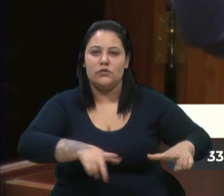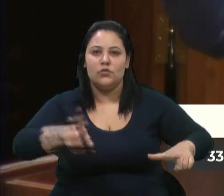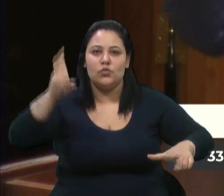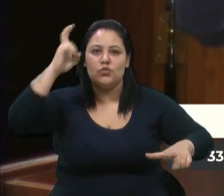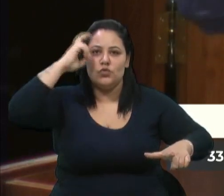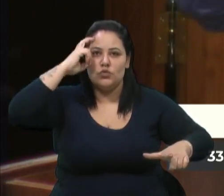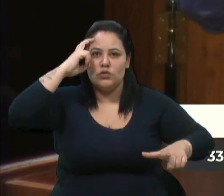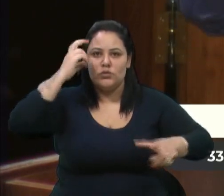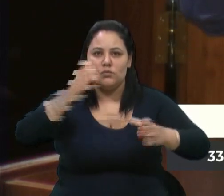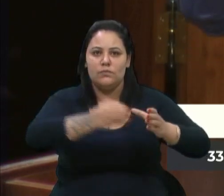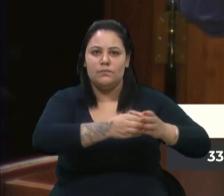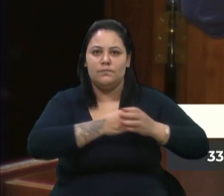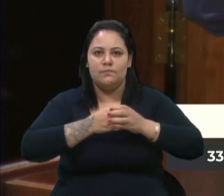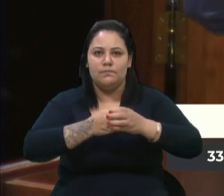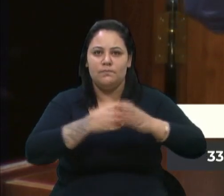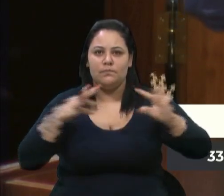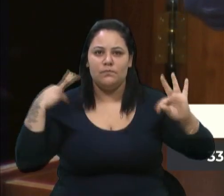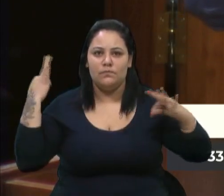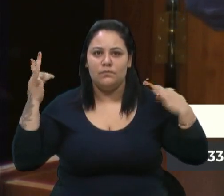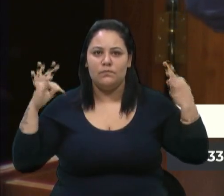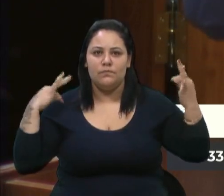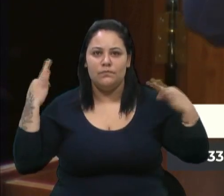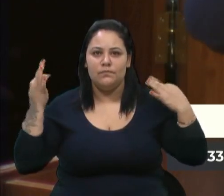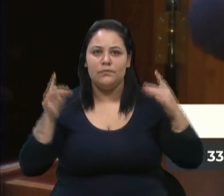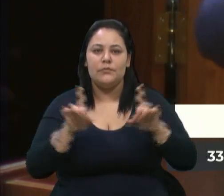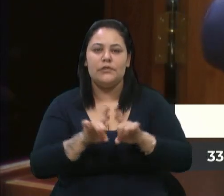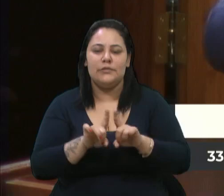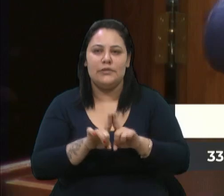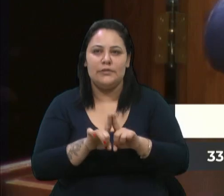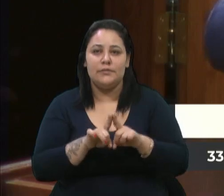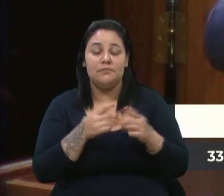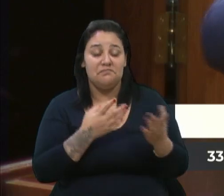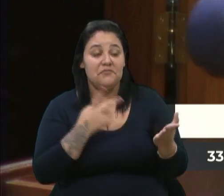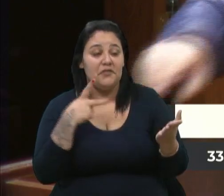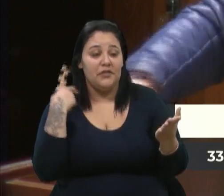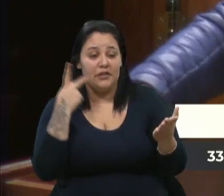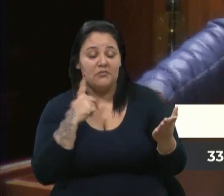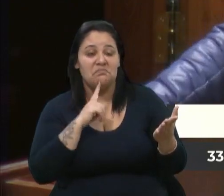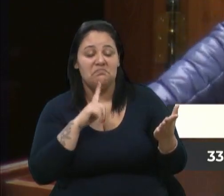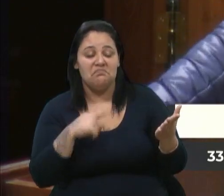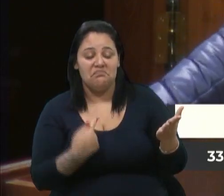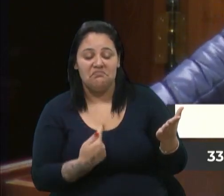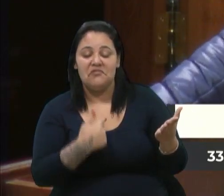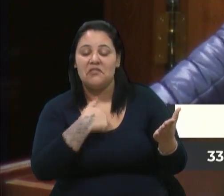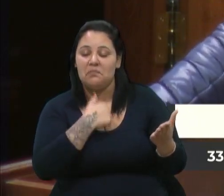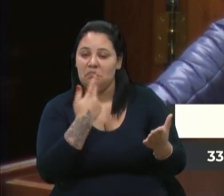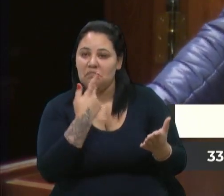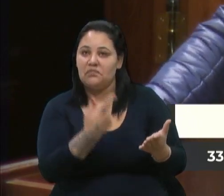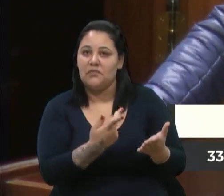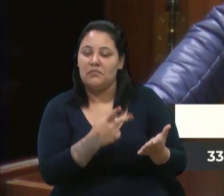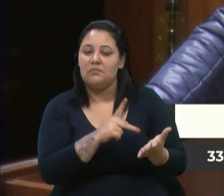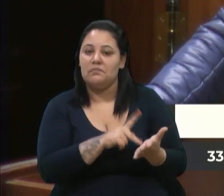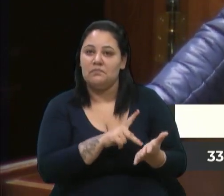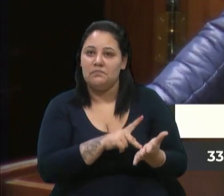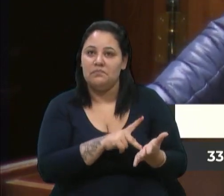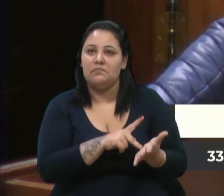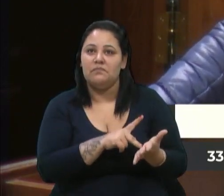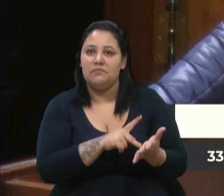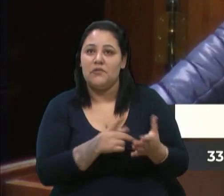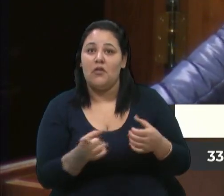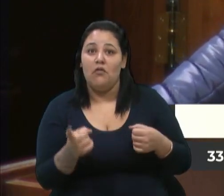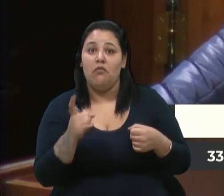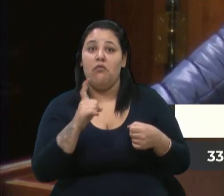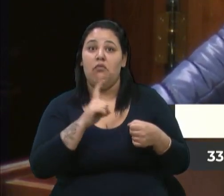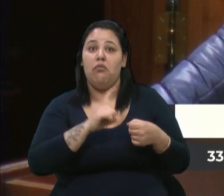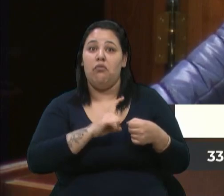cultura, de turismo, enfim. E, vereadora Gladys, eu lhe confesso que voltei apavorado